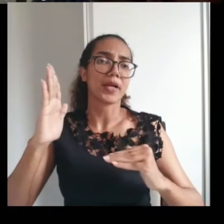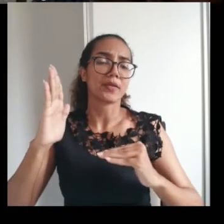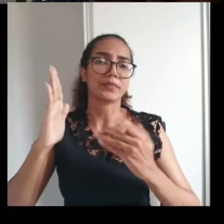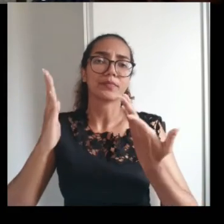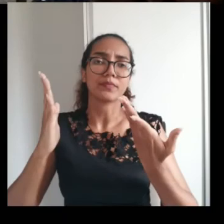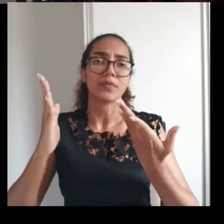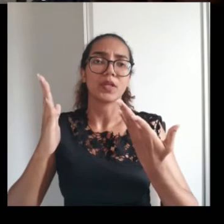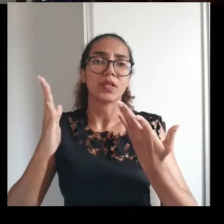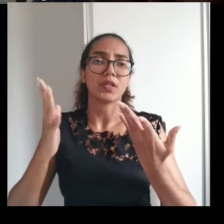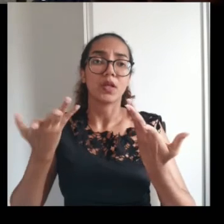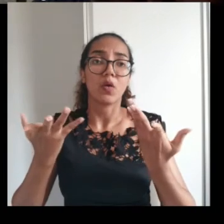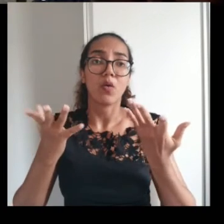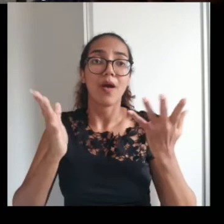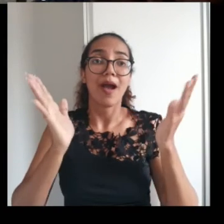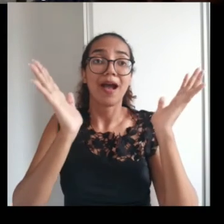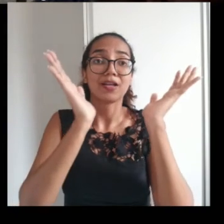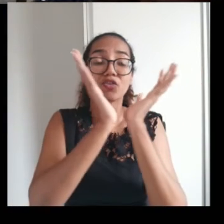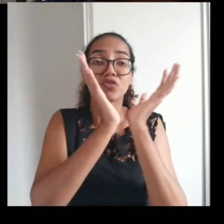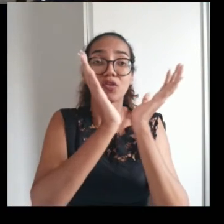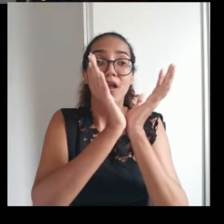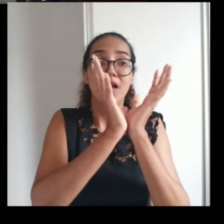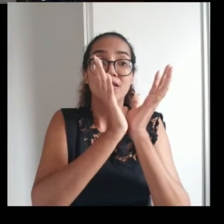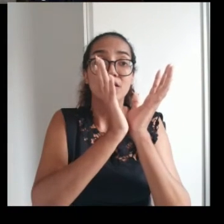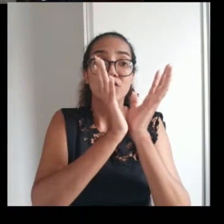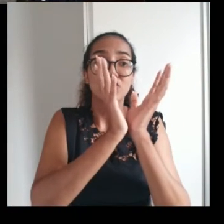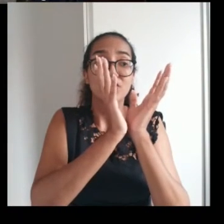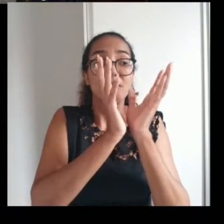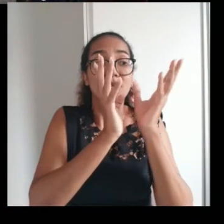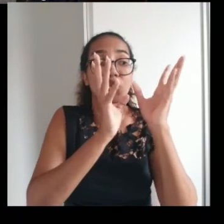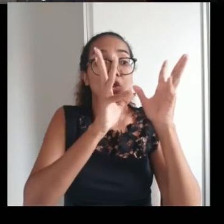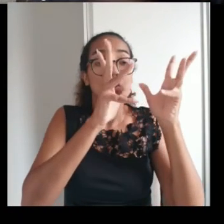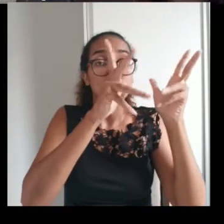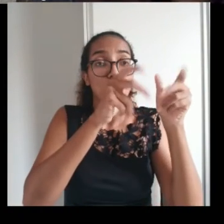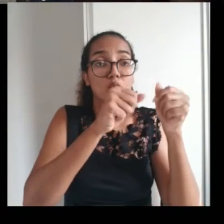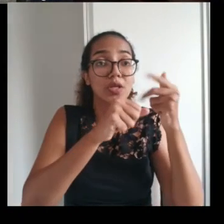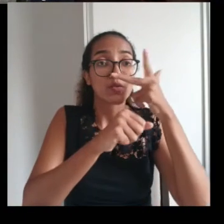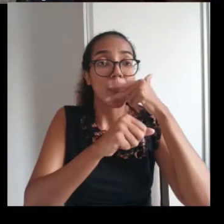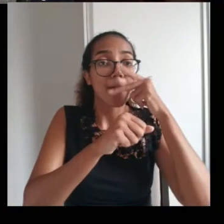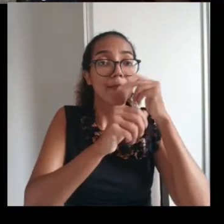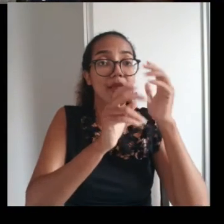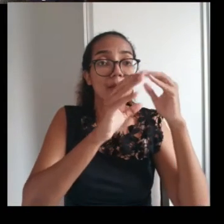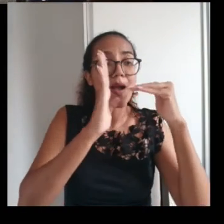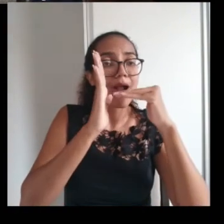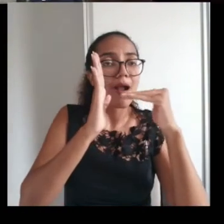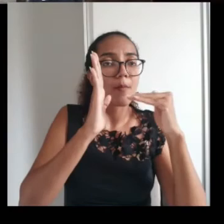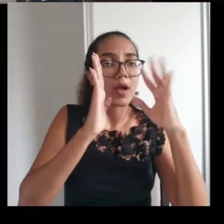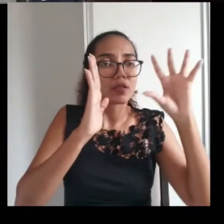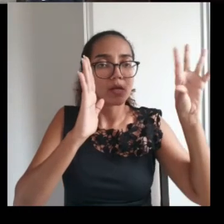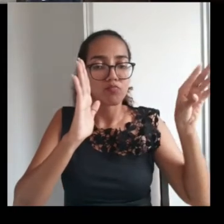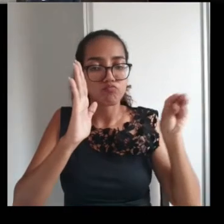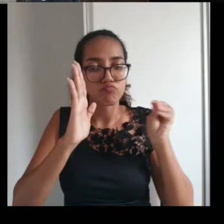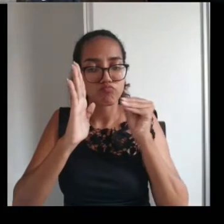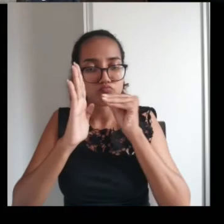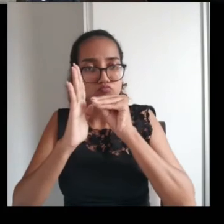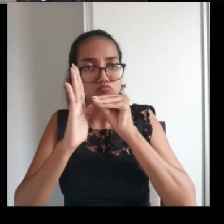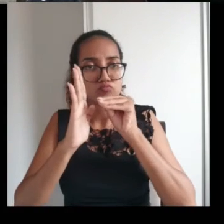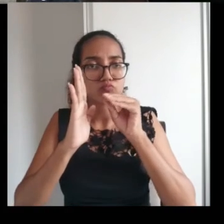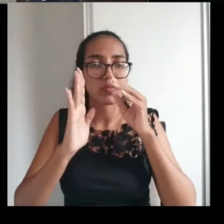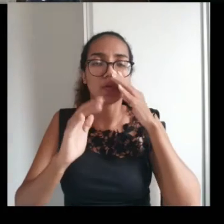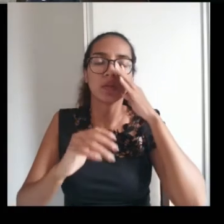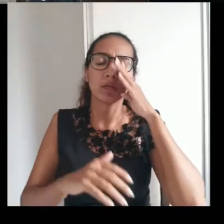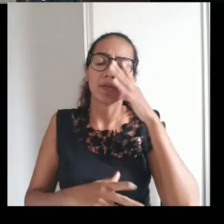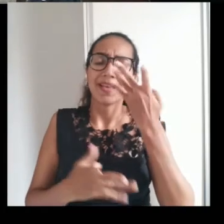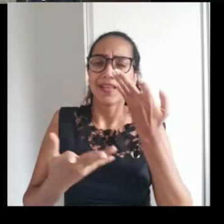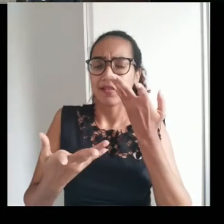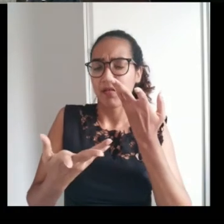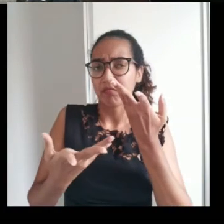daquela camada, tá? Essa é a única maneira de dividir o sistema, Vanilson? Não, tá? Você pode ter, por exemplo, uma divisão por